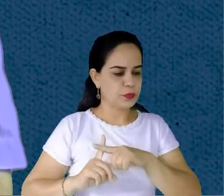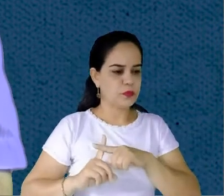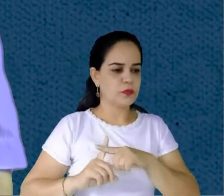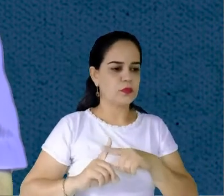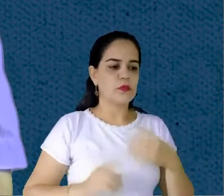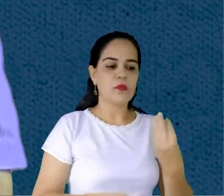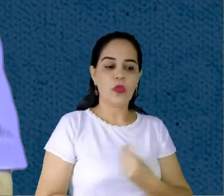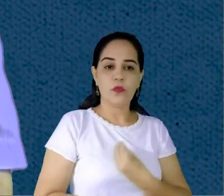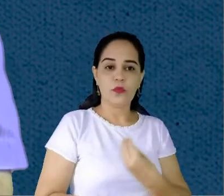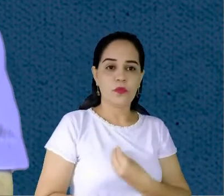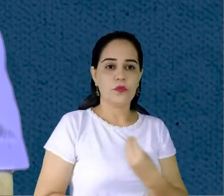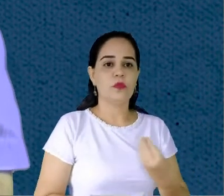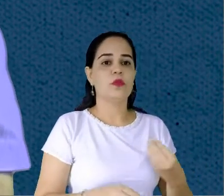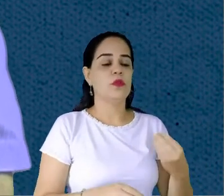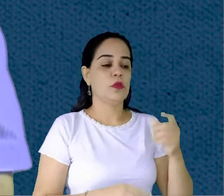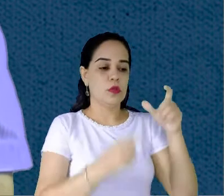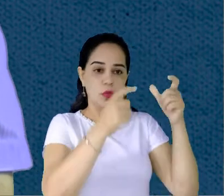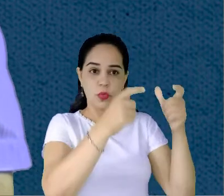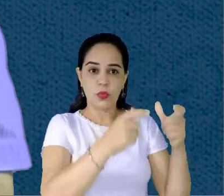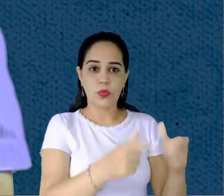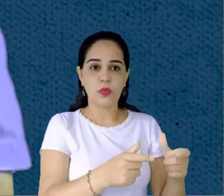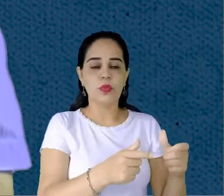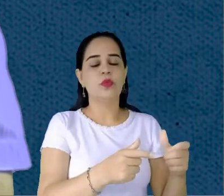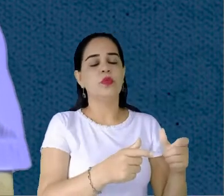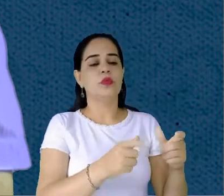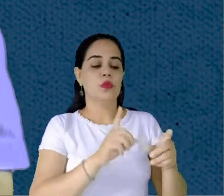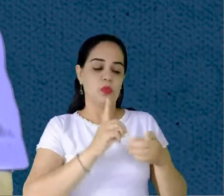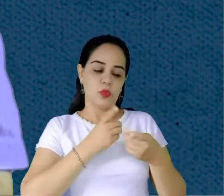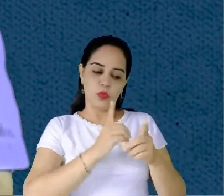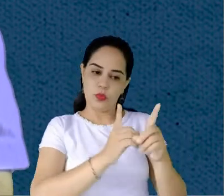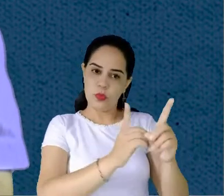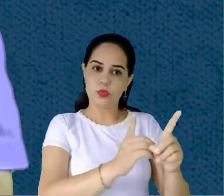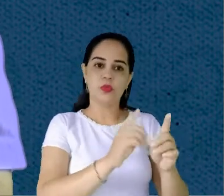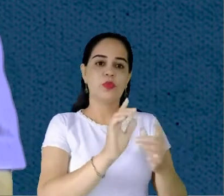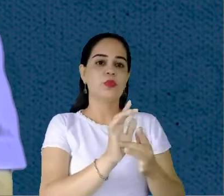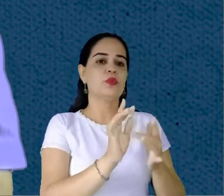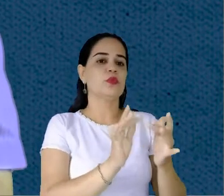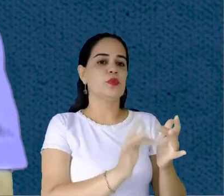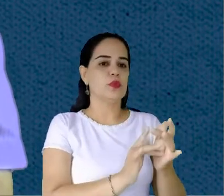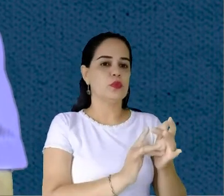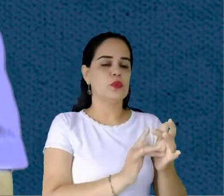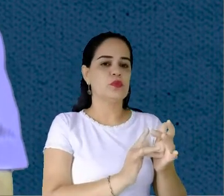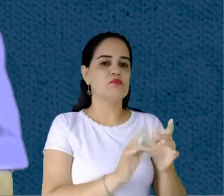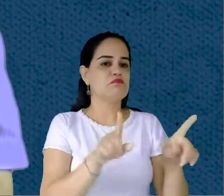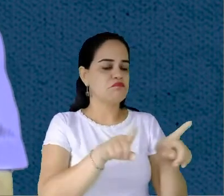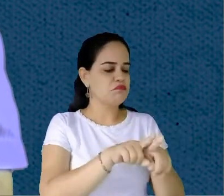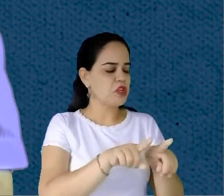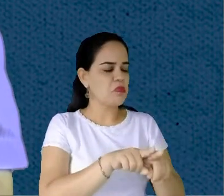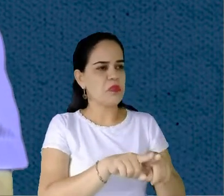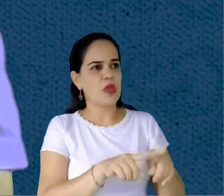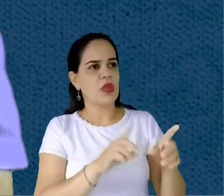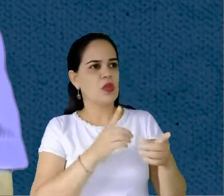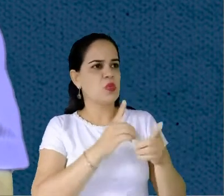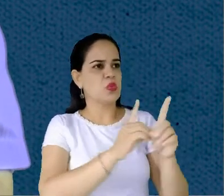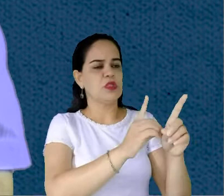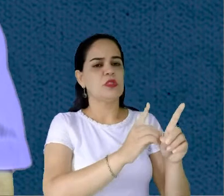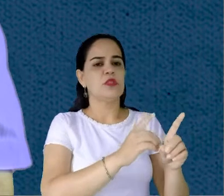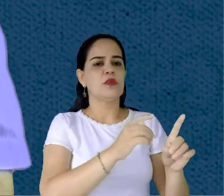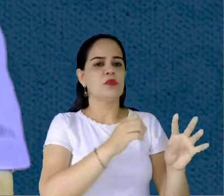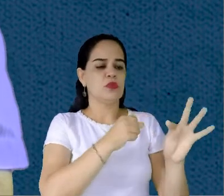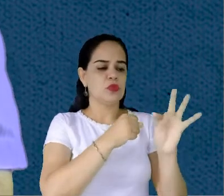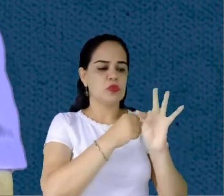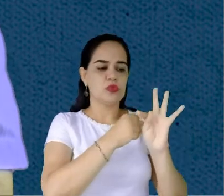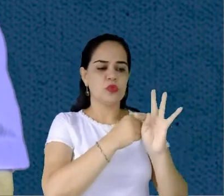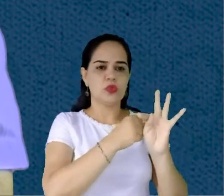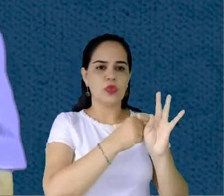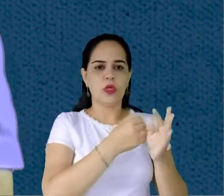os discípulos, né? Em especial se encontrava o discípulo Tiago,